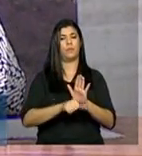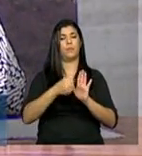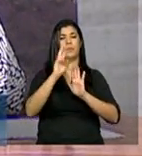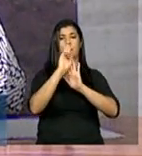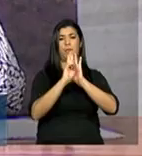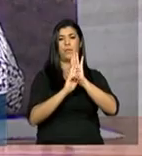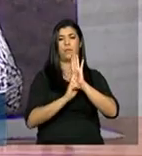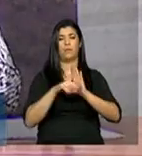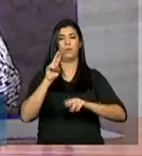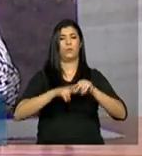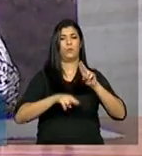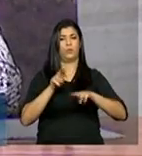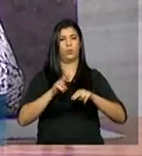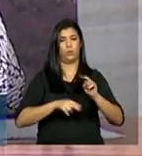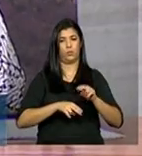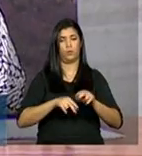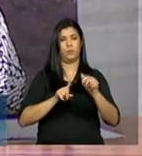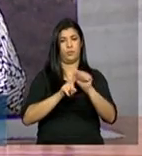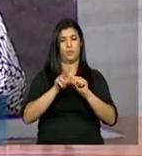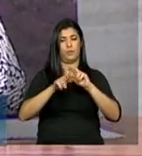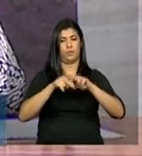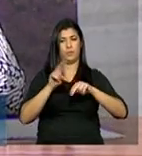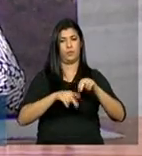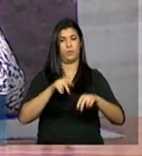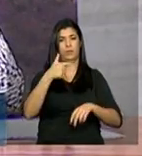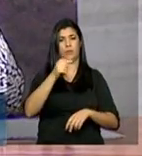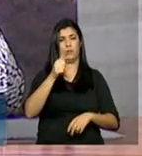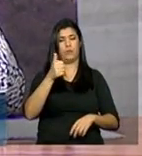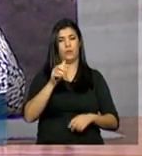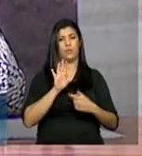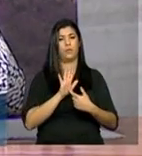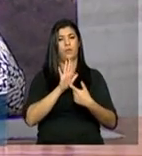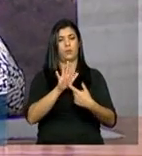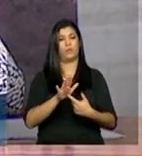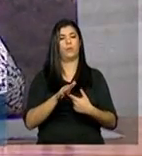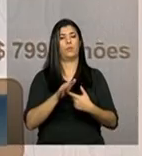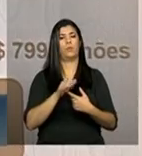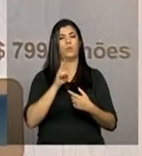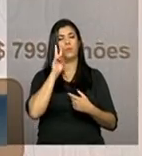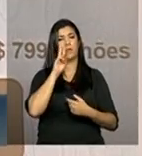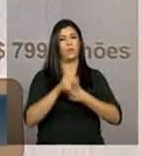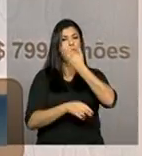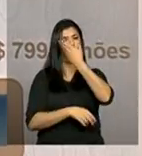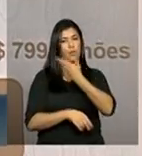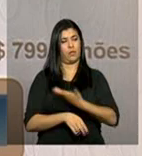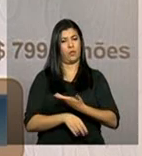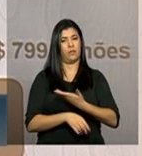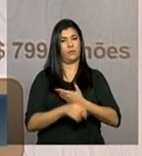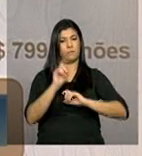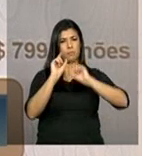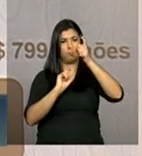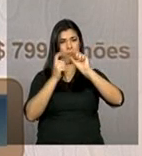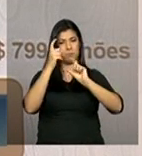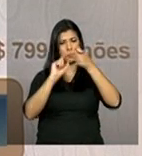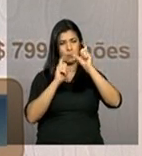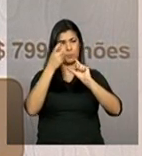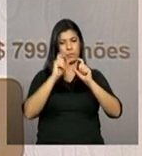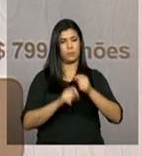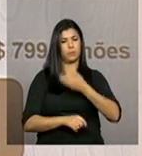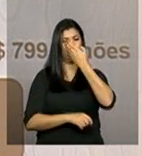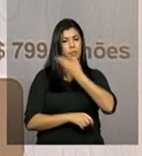de 2011, nós apresentamos esse gráfico de pizza que os senhores estão vendo aí no slide. Nós prevíamos